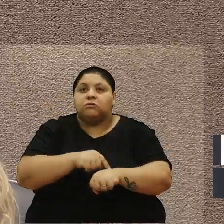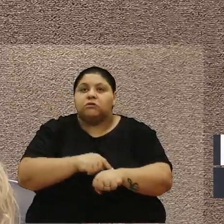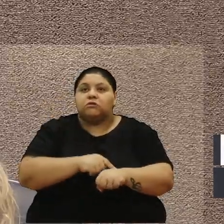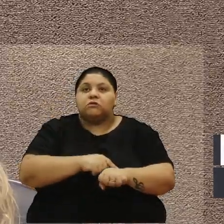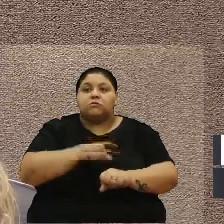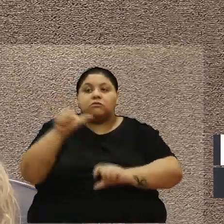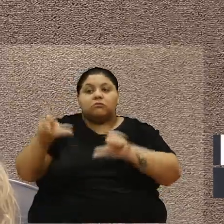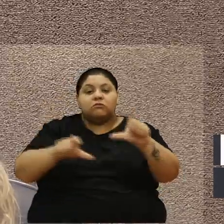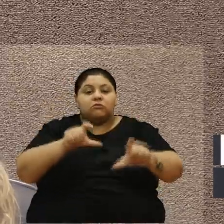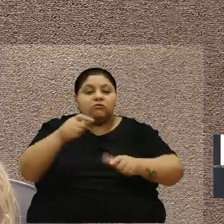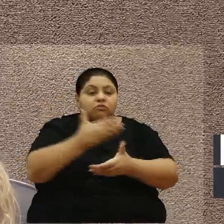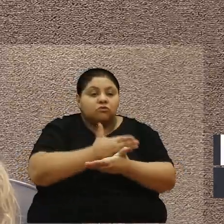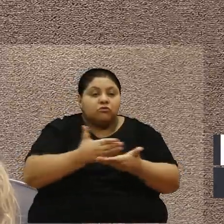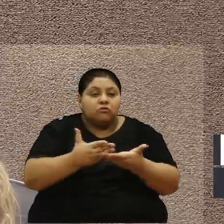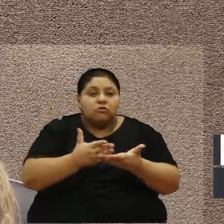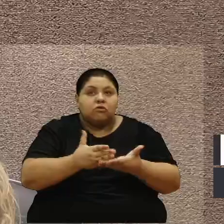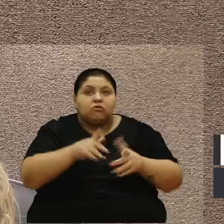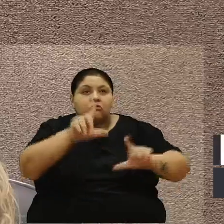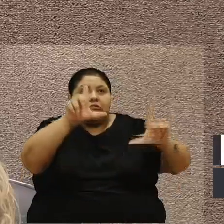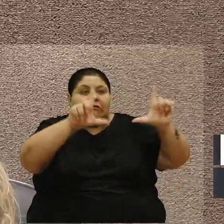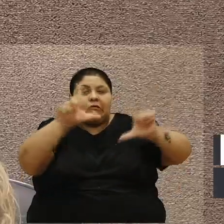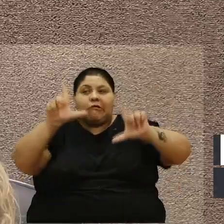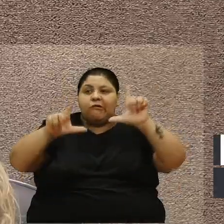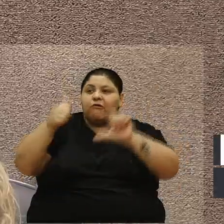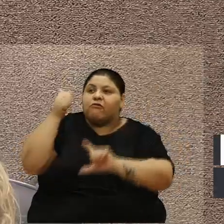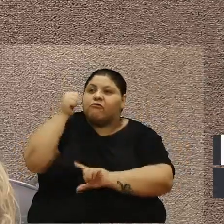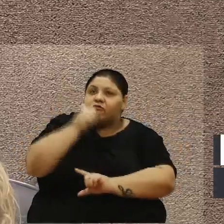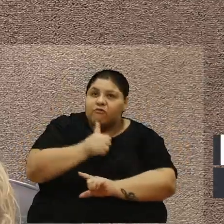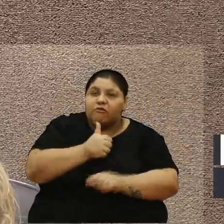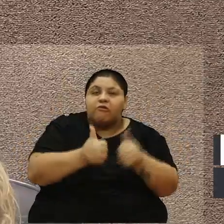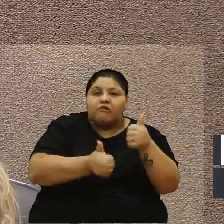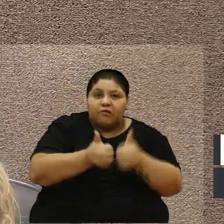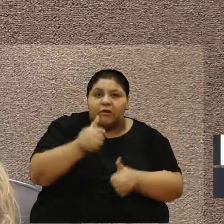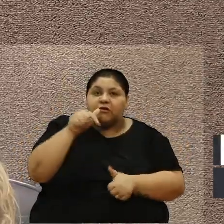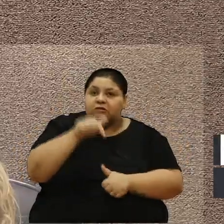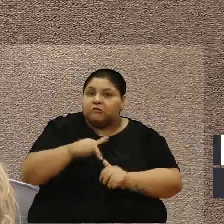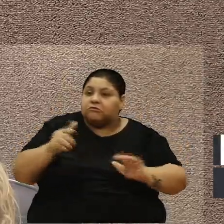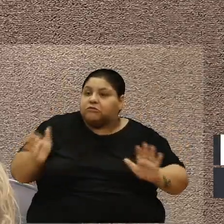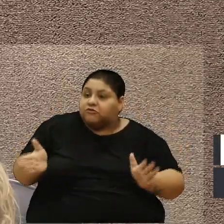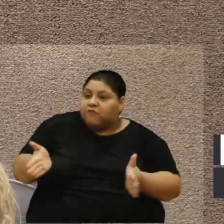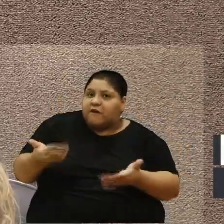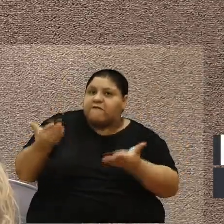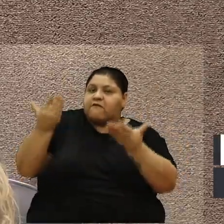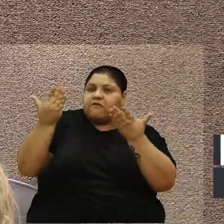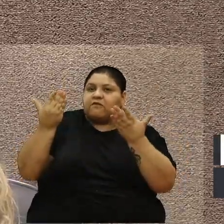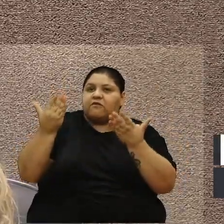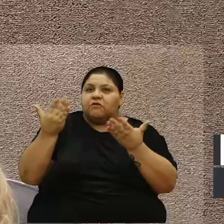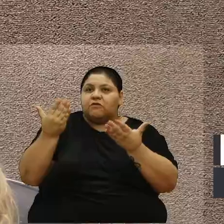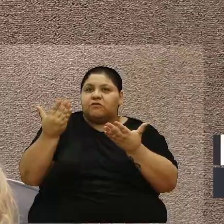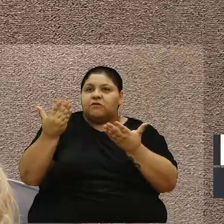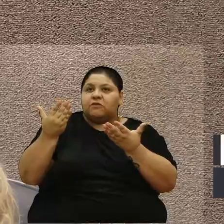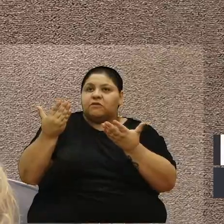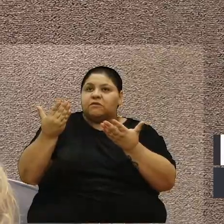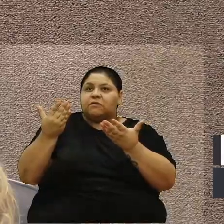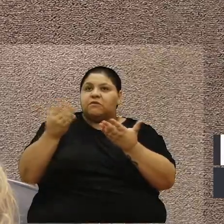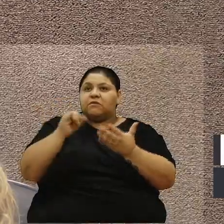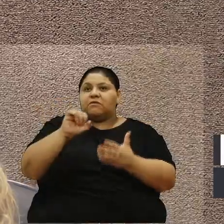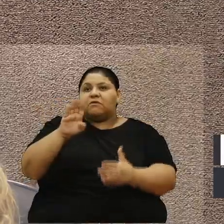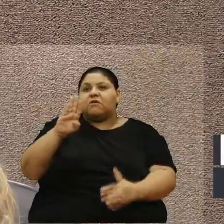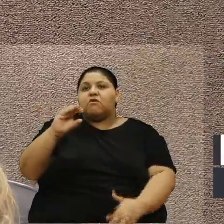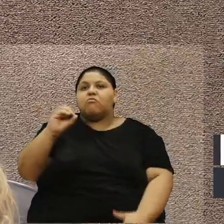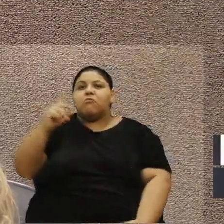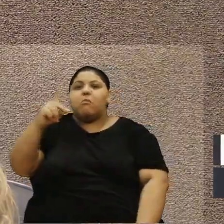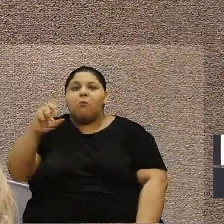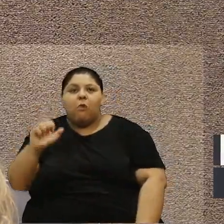gente vai começar a assistir o jogo de futebol feminino. Isso vai elevar o Ibope das partidas de futebol